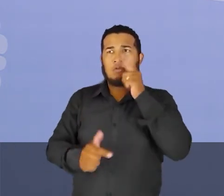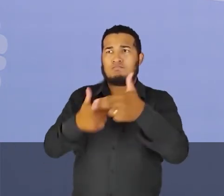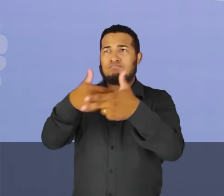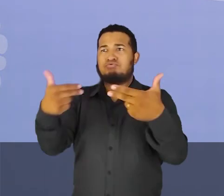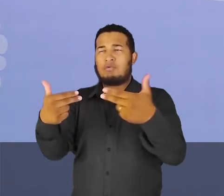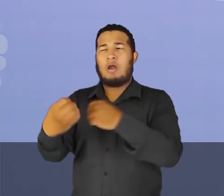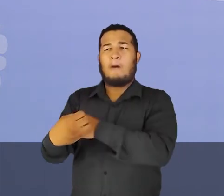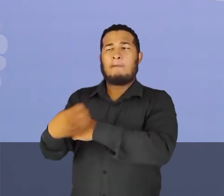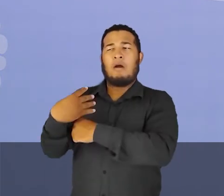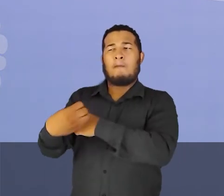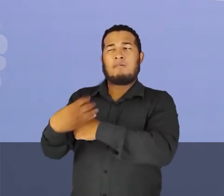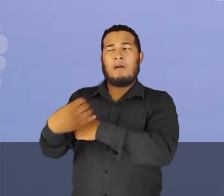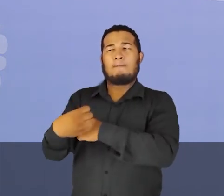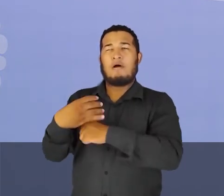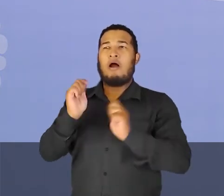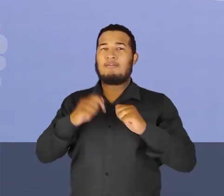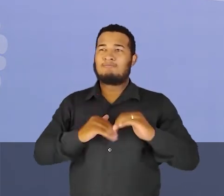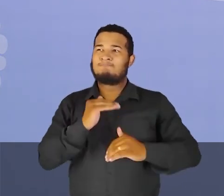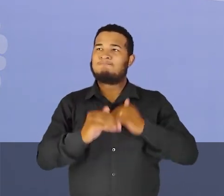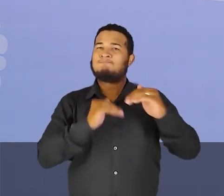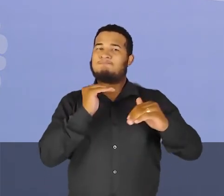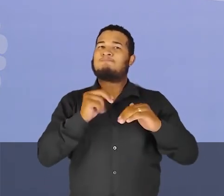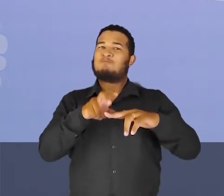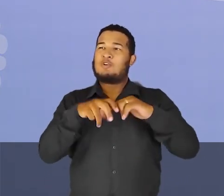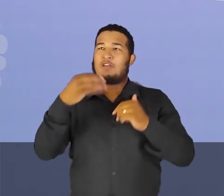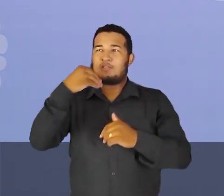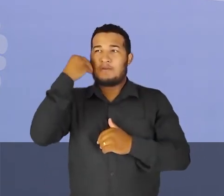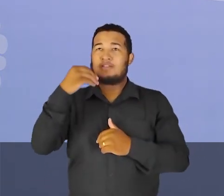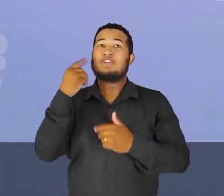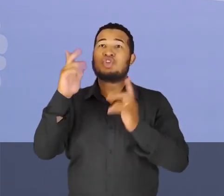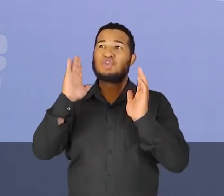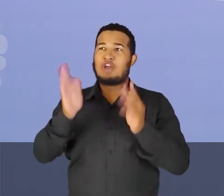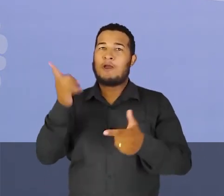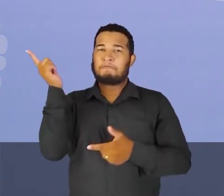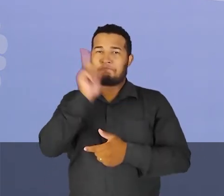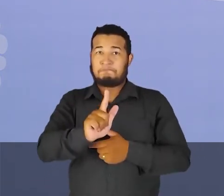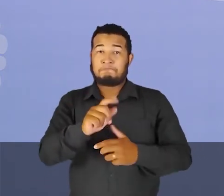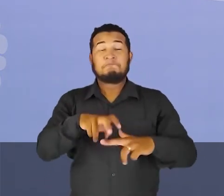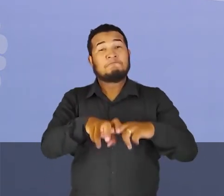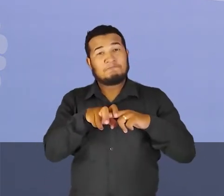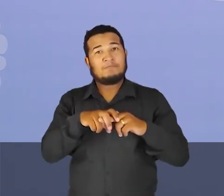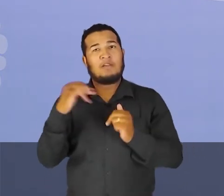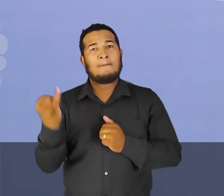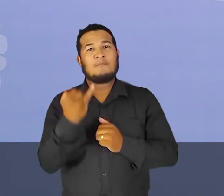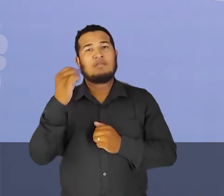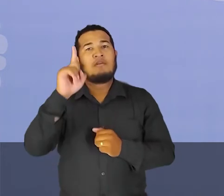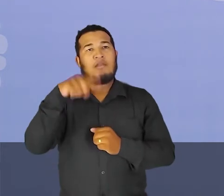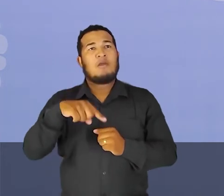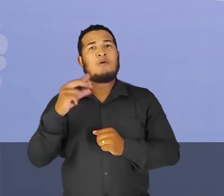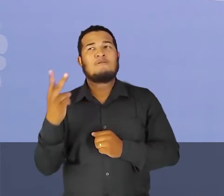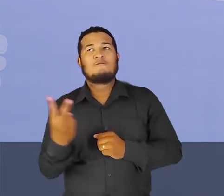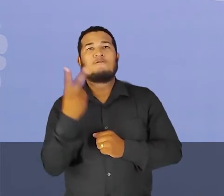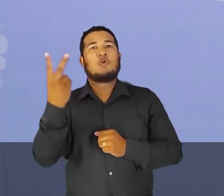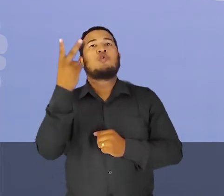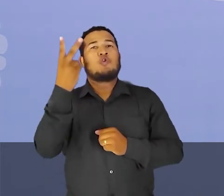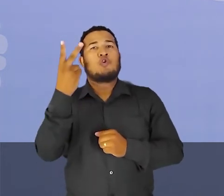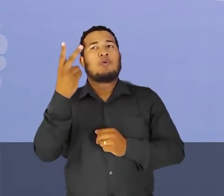conquistou muitas coisas na vida, de alguém que já venceu em muitas situações. Então daí a importância de